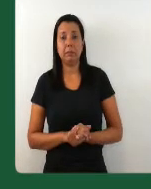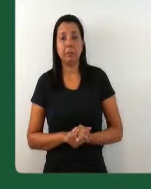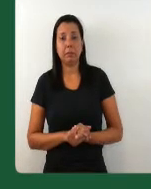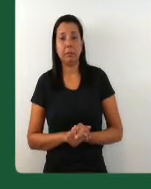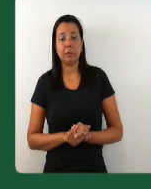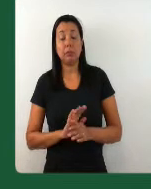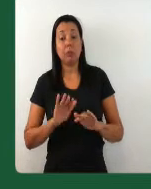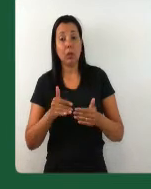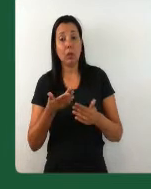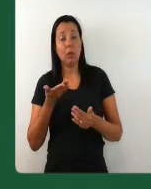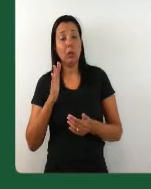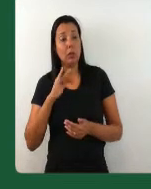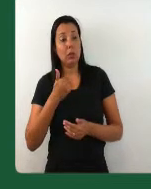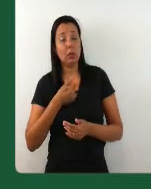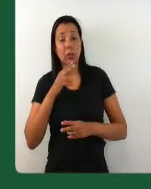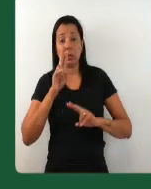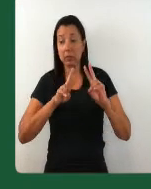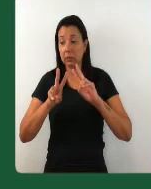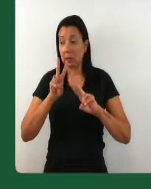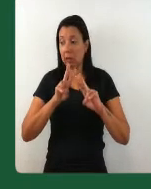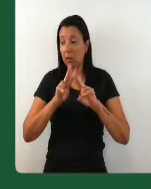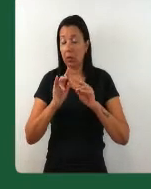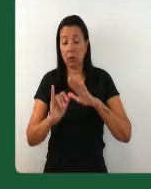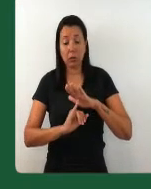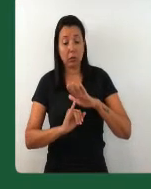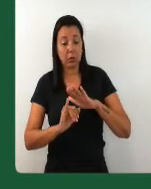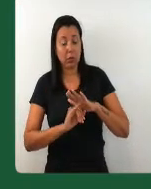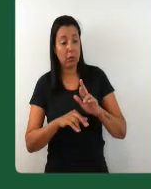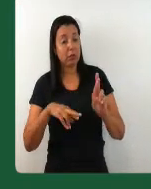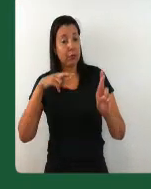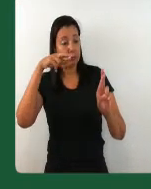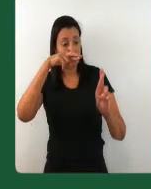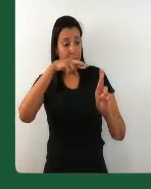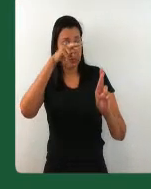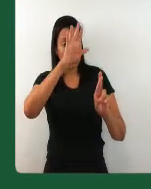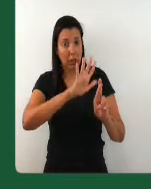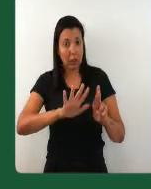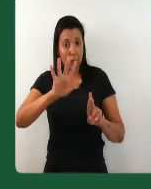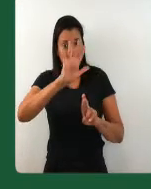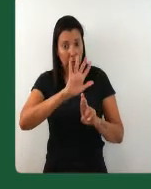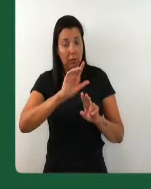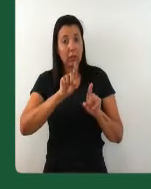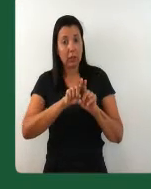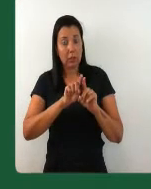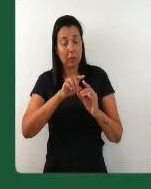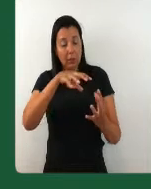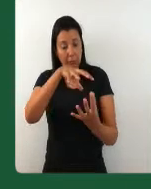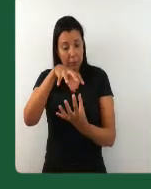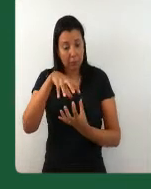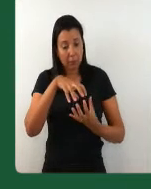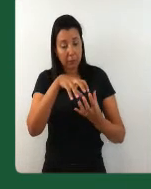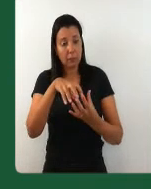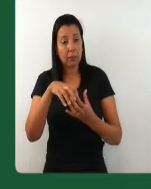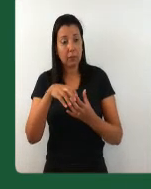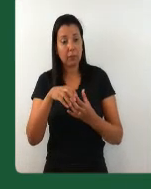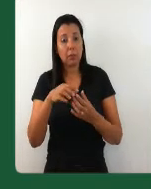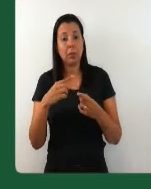Qual que é a nossa visão? É ser uma instituição de referência nacional e internacional